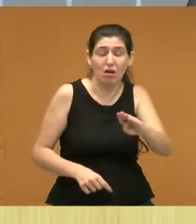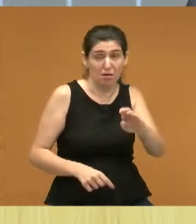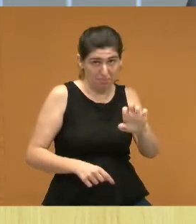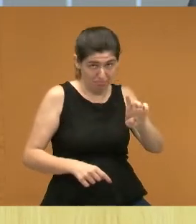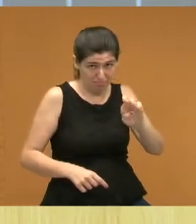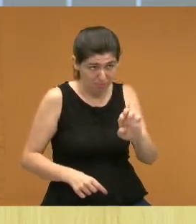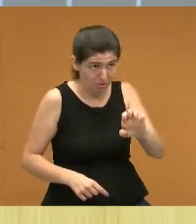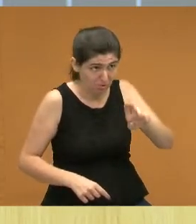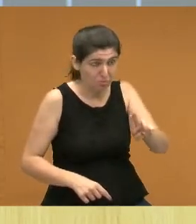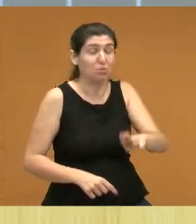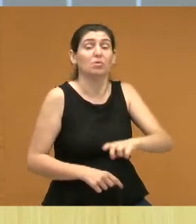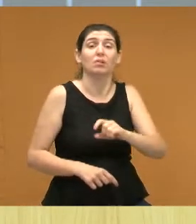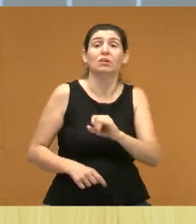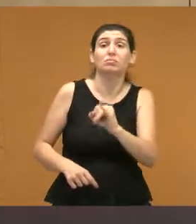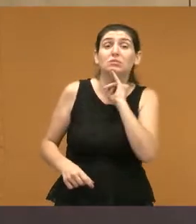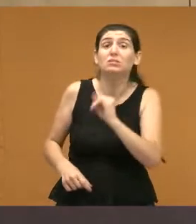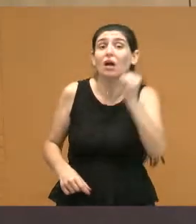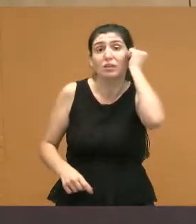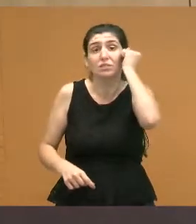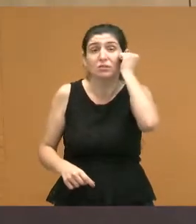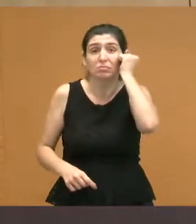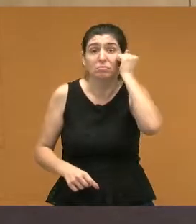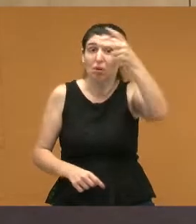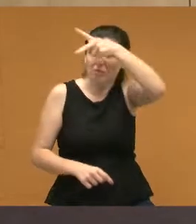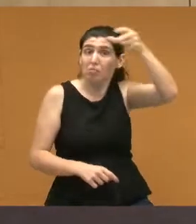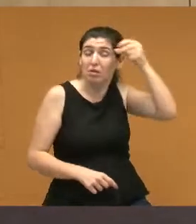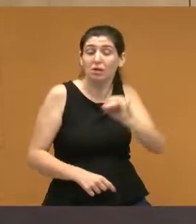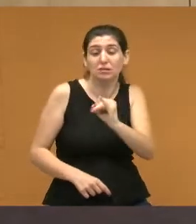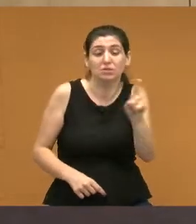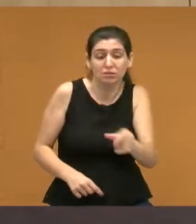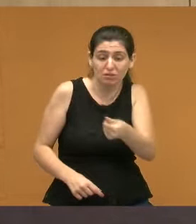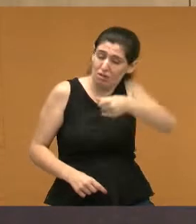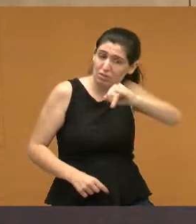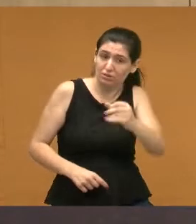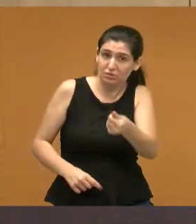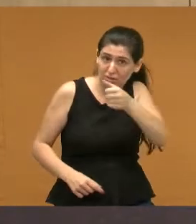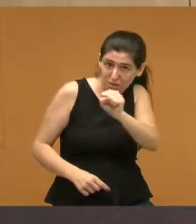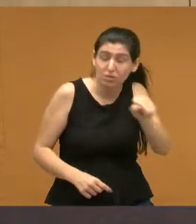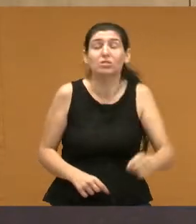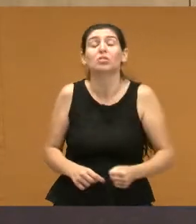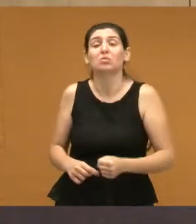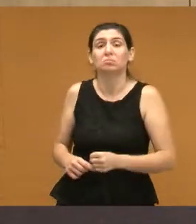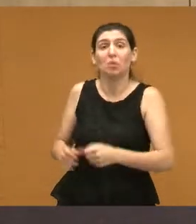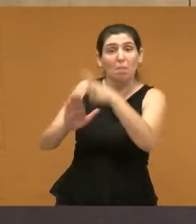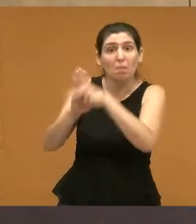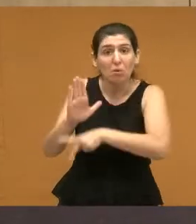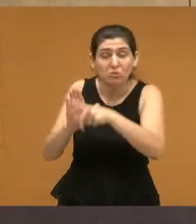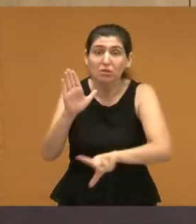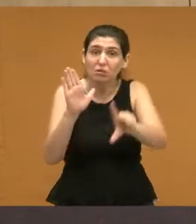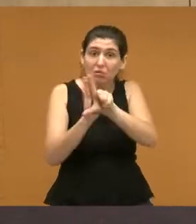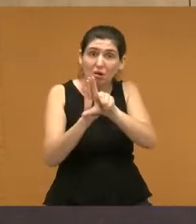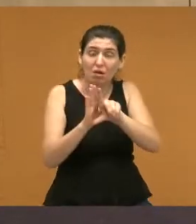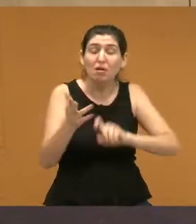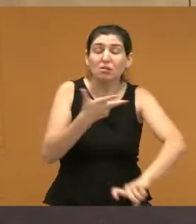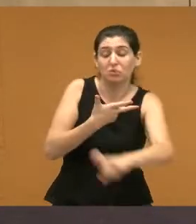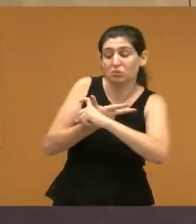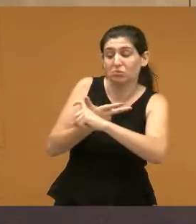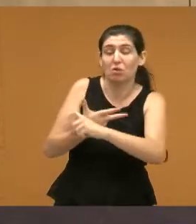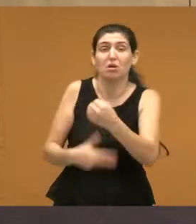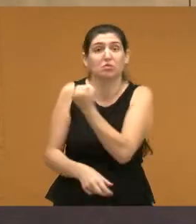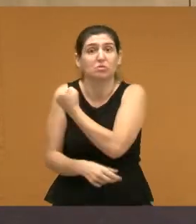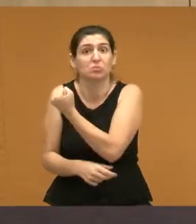José de Santana. Lê todos. Discussão única do projeto de lei do Executivo,